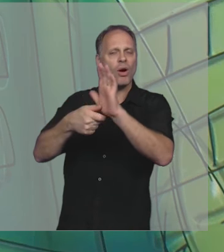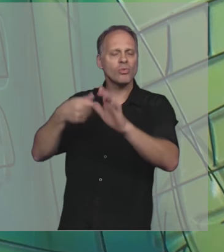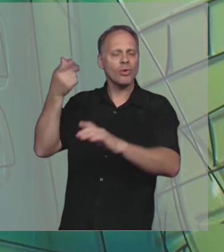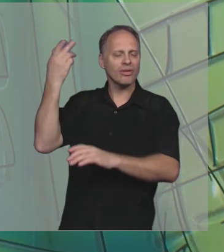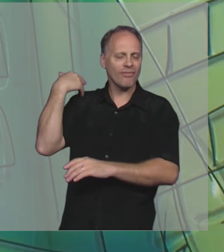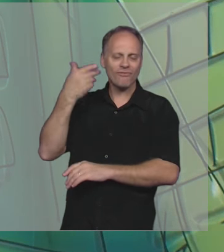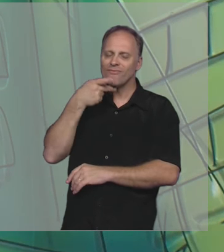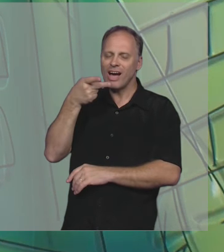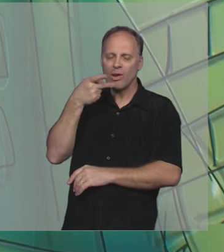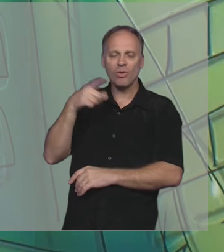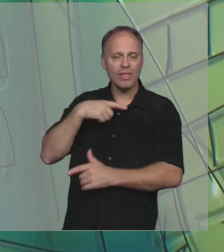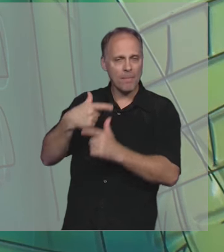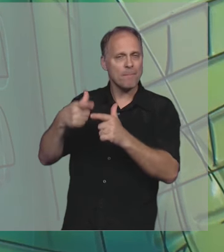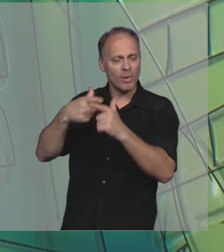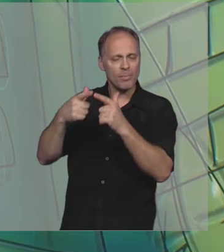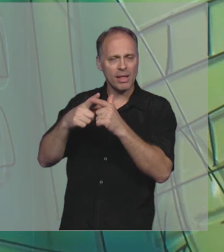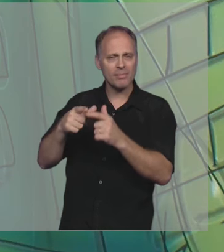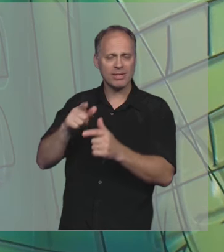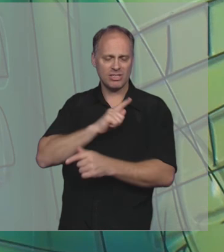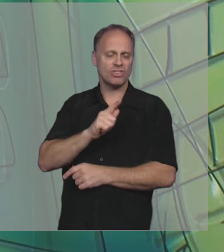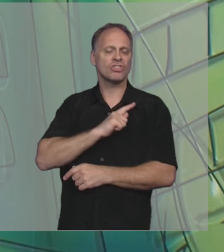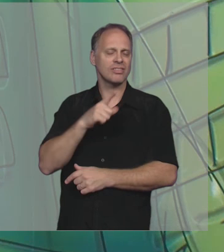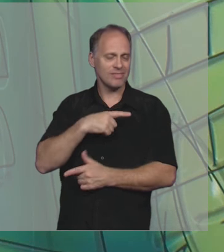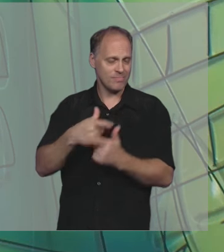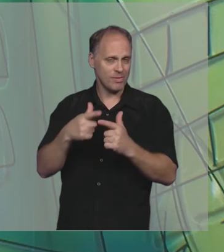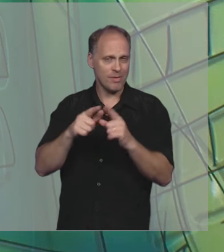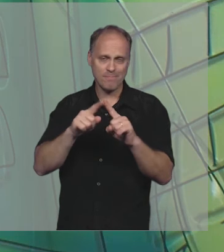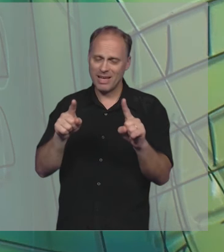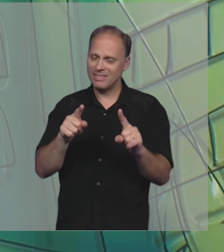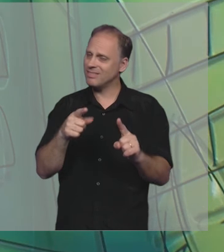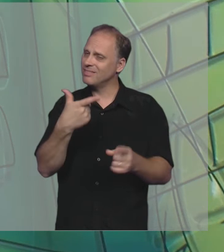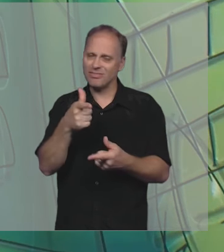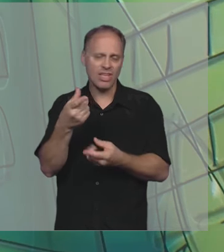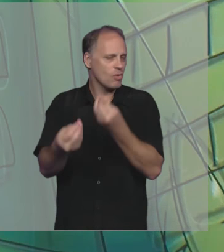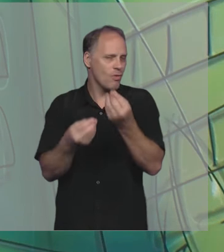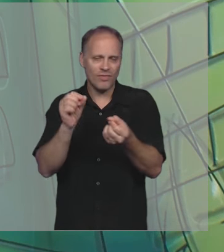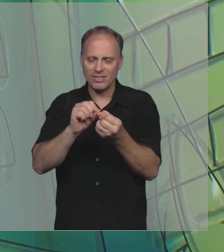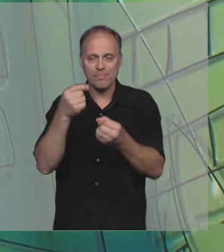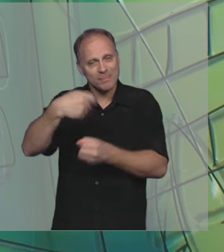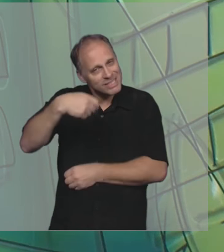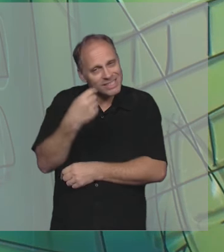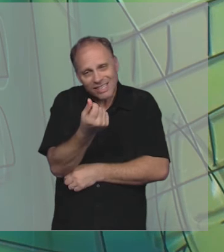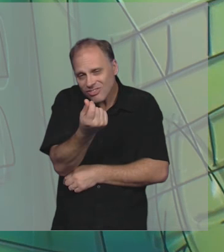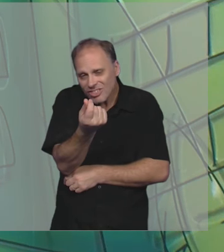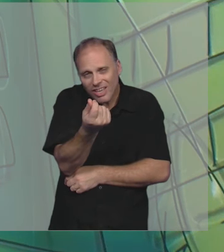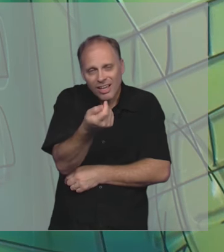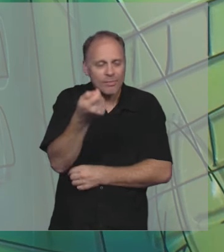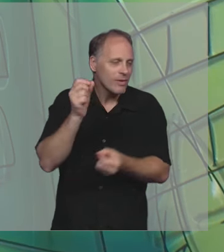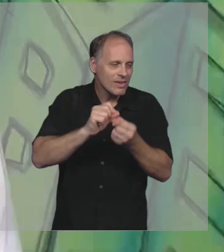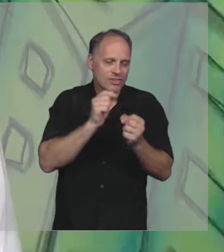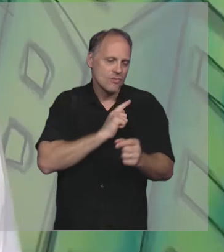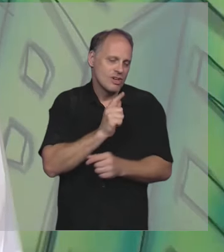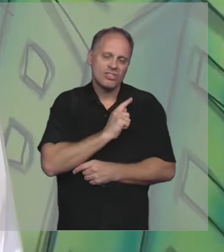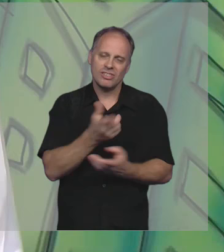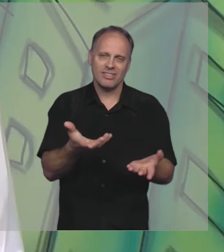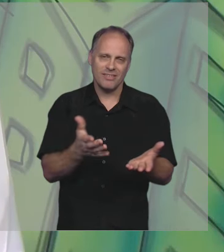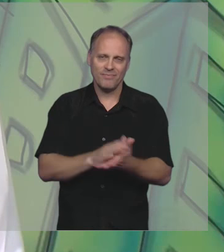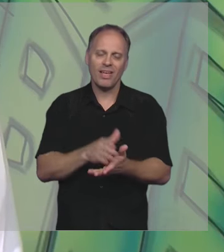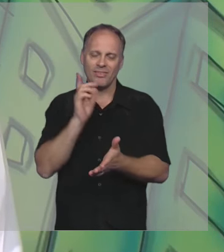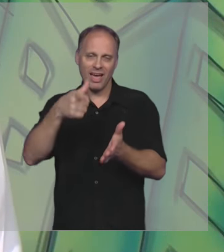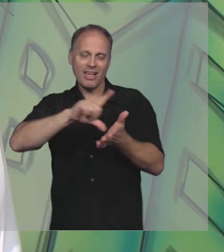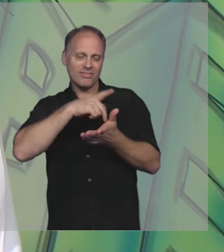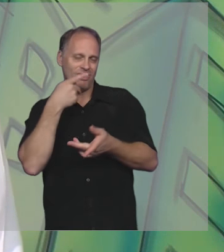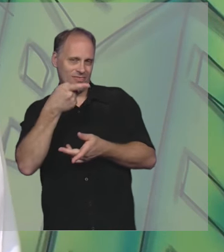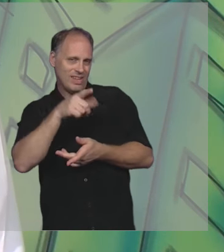comentou, disse, há problemas em gestão, mas não tem como fazer sem dinheiro. Sim, exatamente. É o que eu já